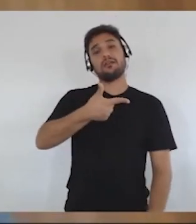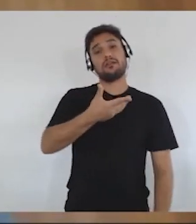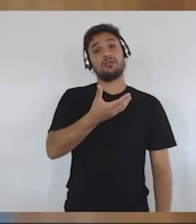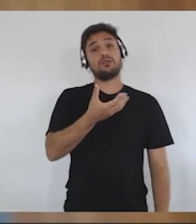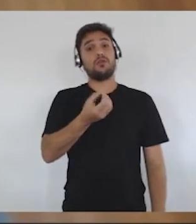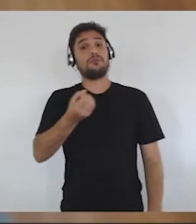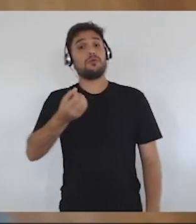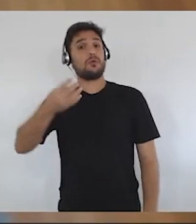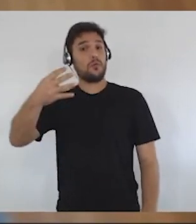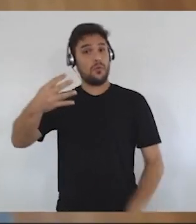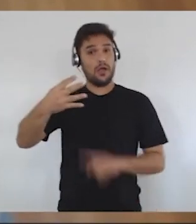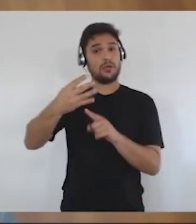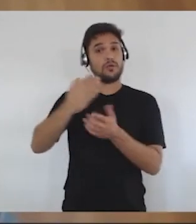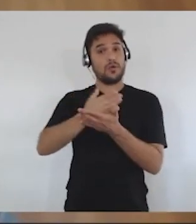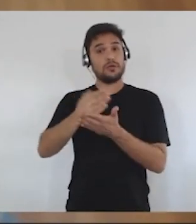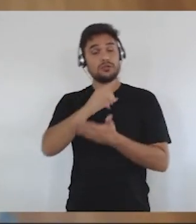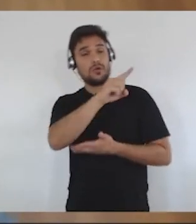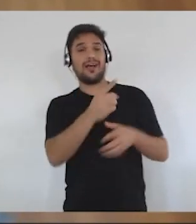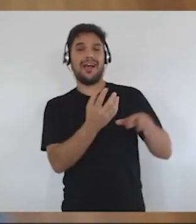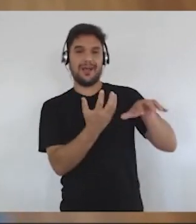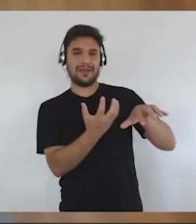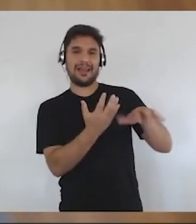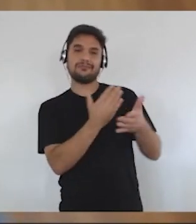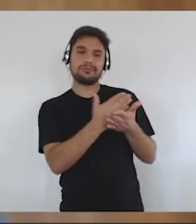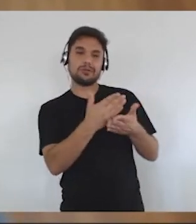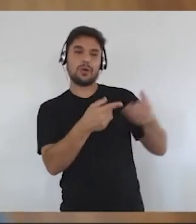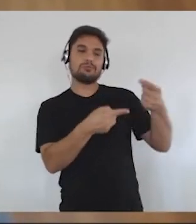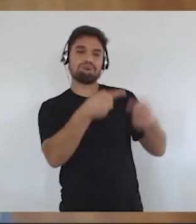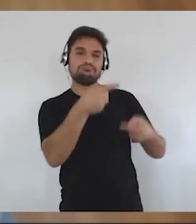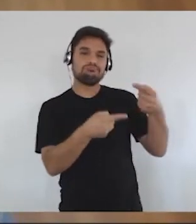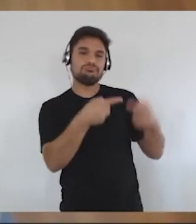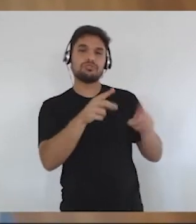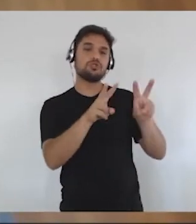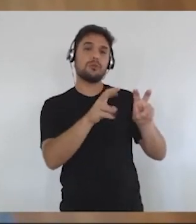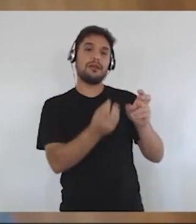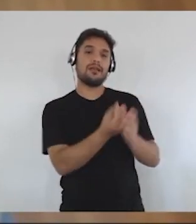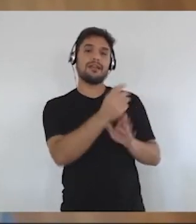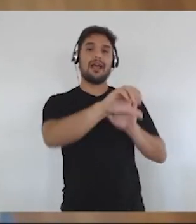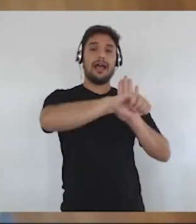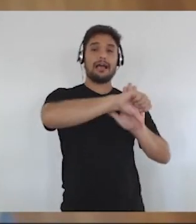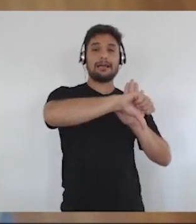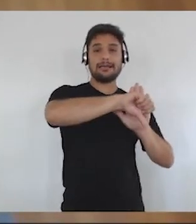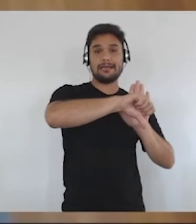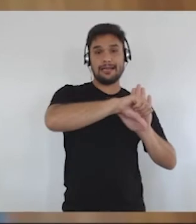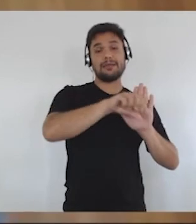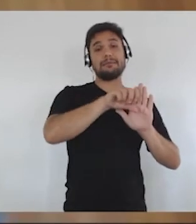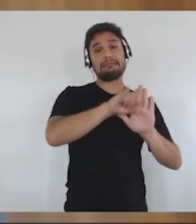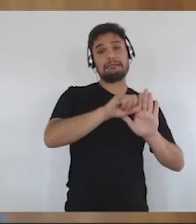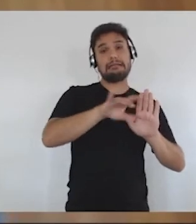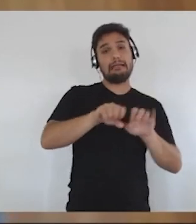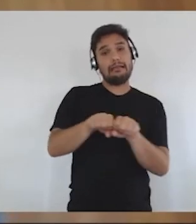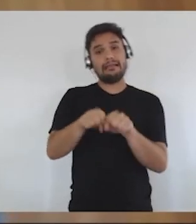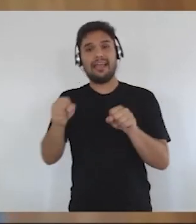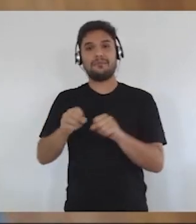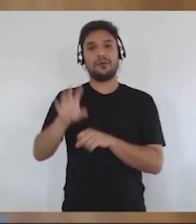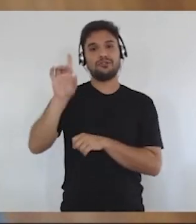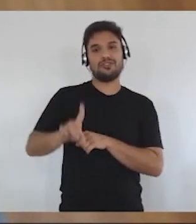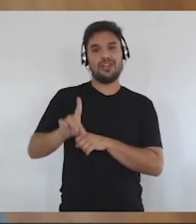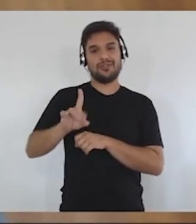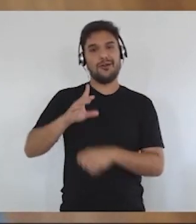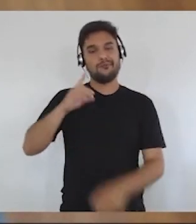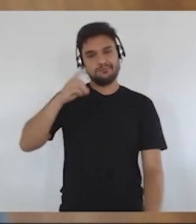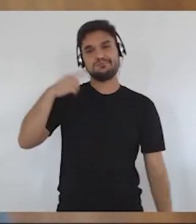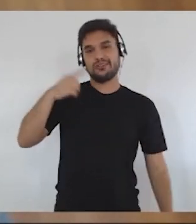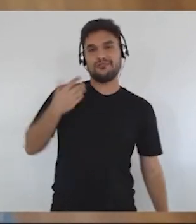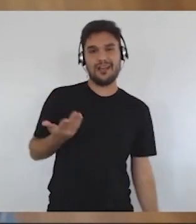Alex, iniciou-se no Congresso Nacional essa discussão da criminalização da violação das prerrogativas profissionais dos